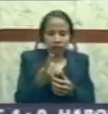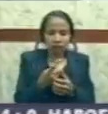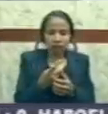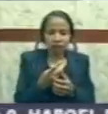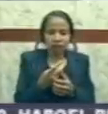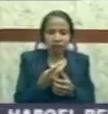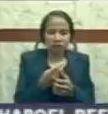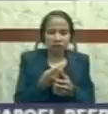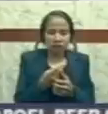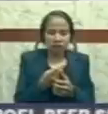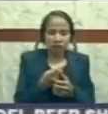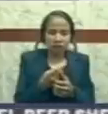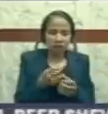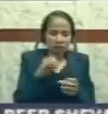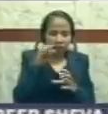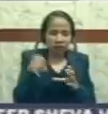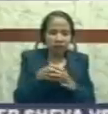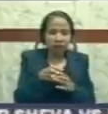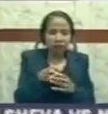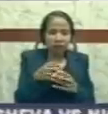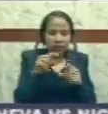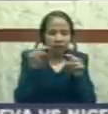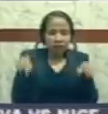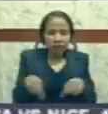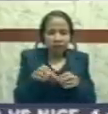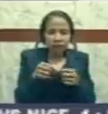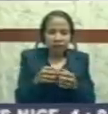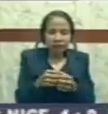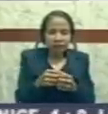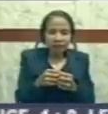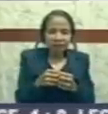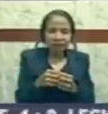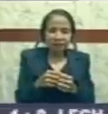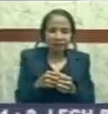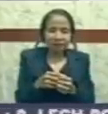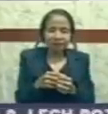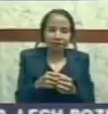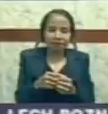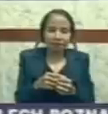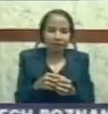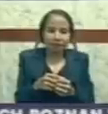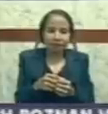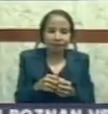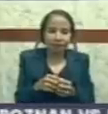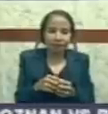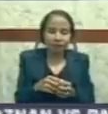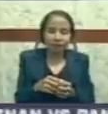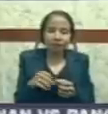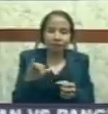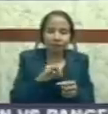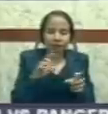a tu lá inclui a tabela, né, mas bem, lá opõe a proposta 56. E também é que a